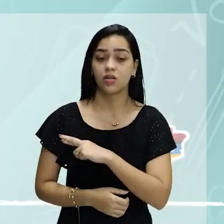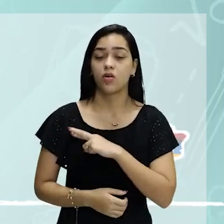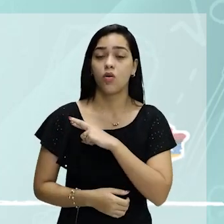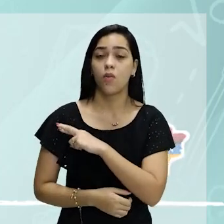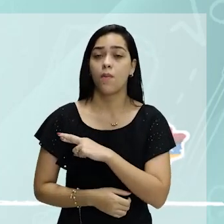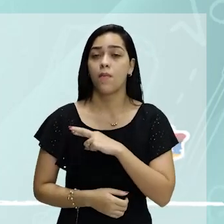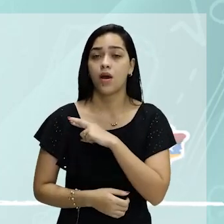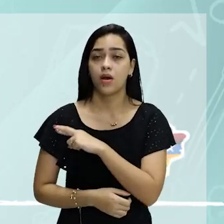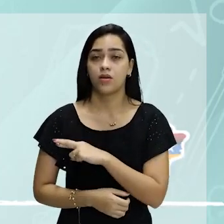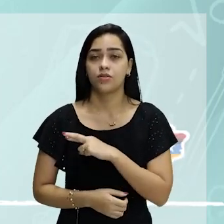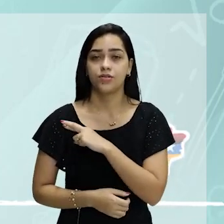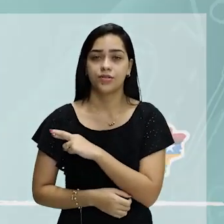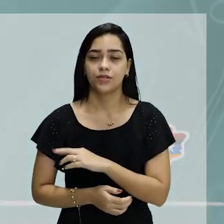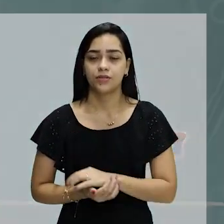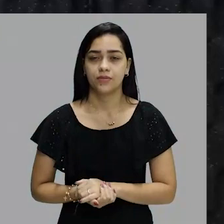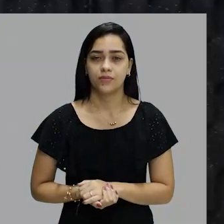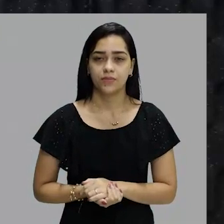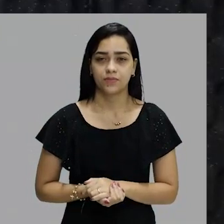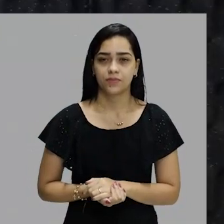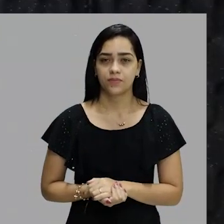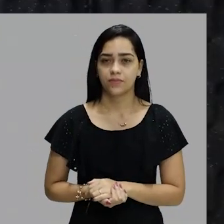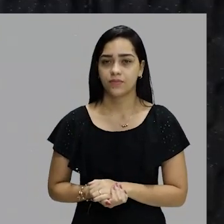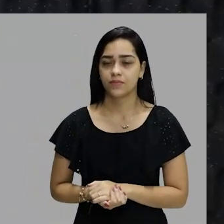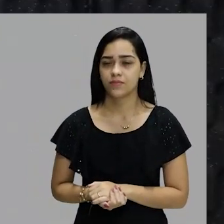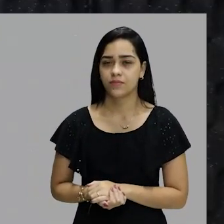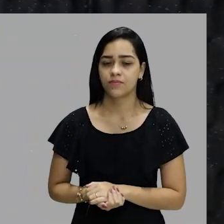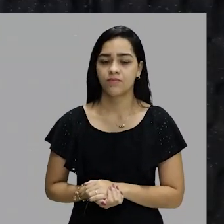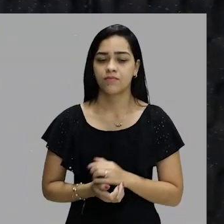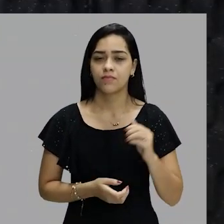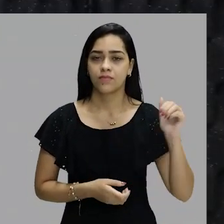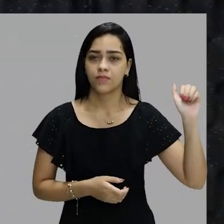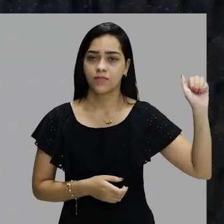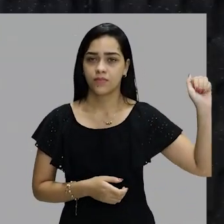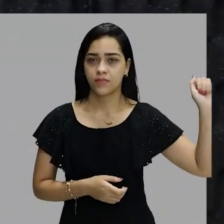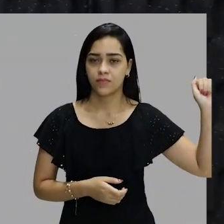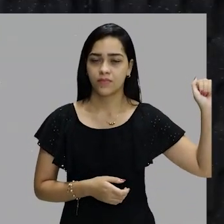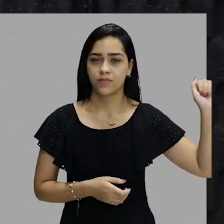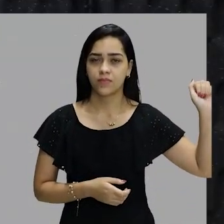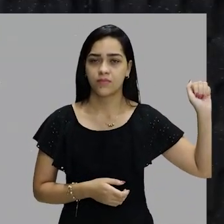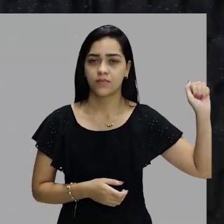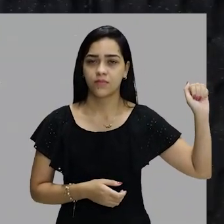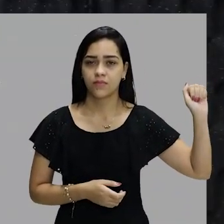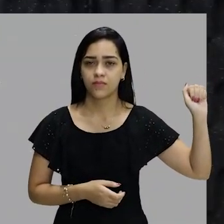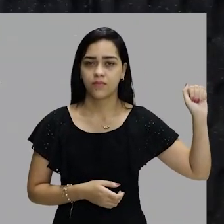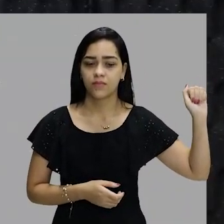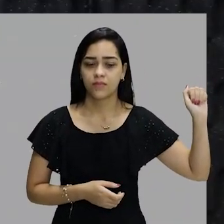Destaca-se a característica romântica. Exaltação à natureza,